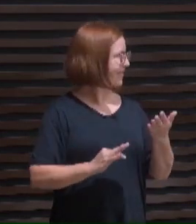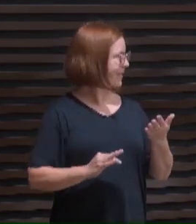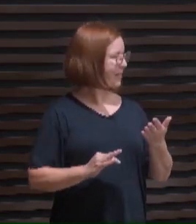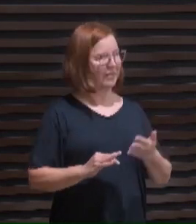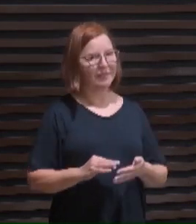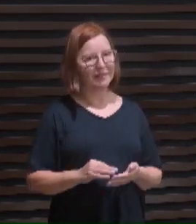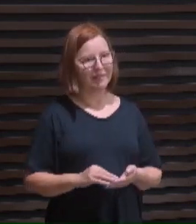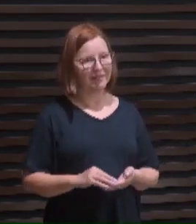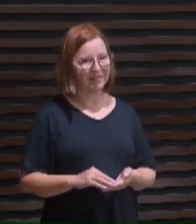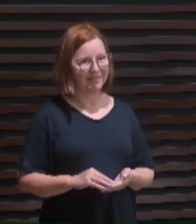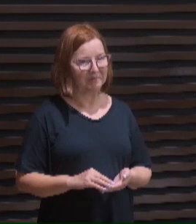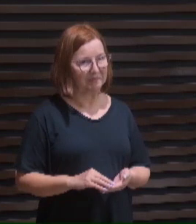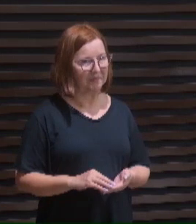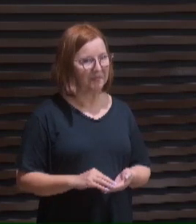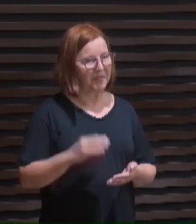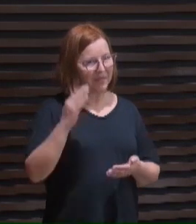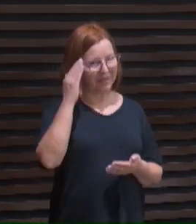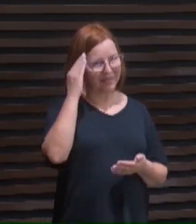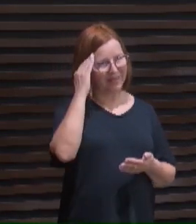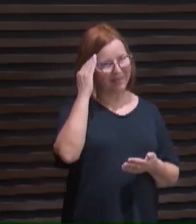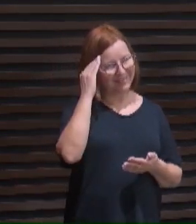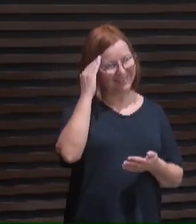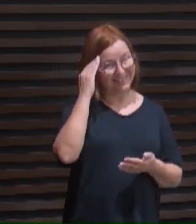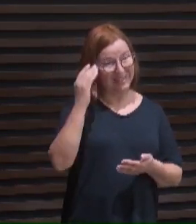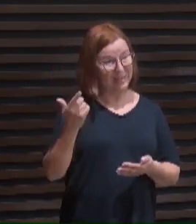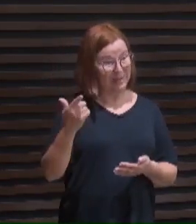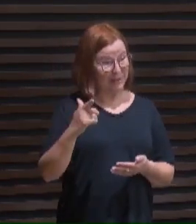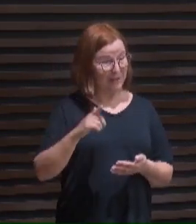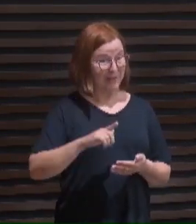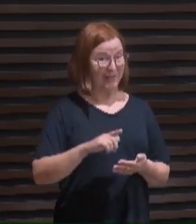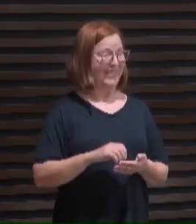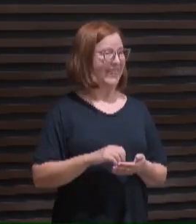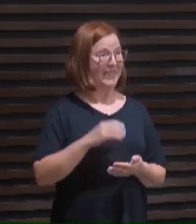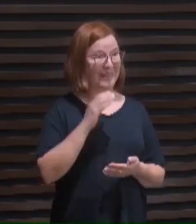que mais uma vez eu vou ficar por trás, mas vamos aqui para